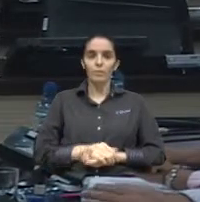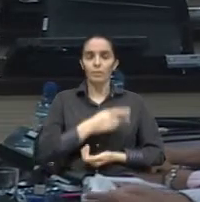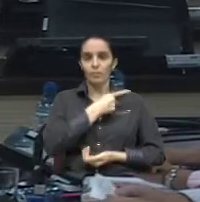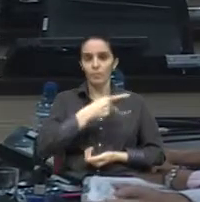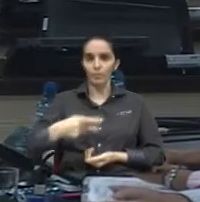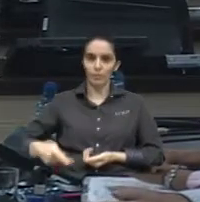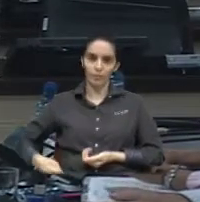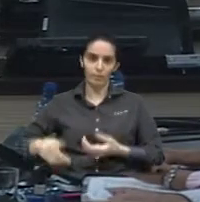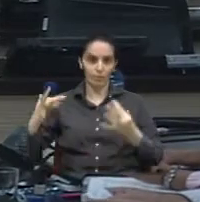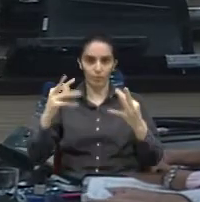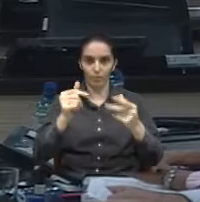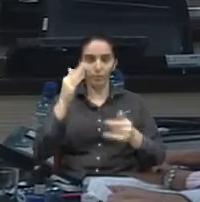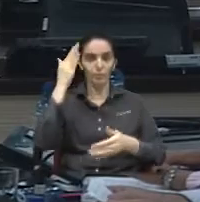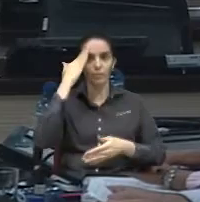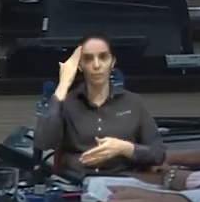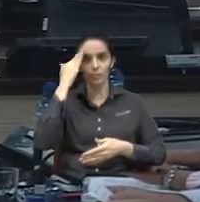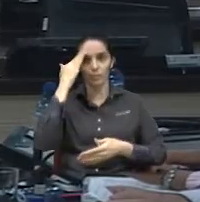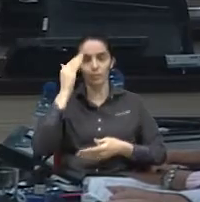Presidente, todos sabem que,